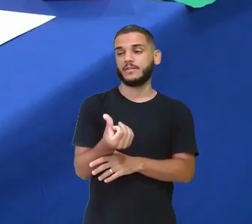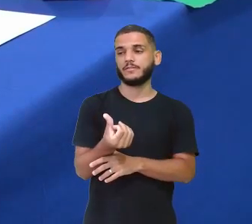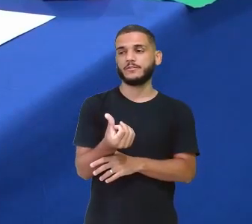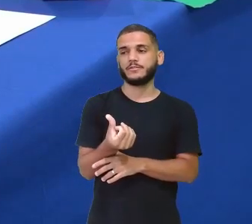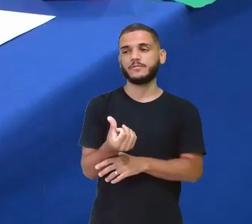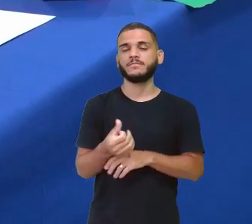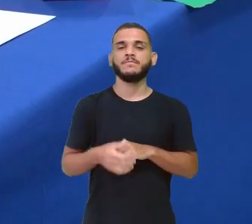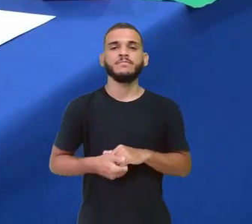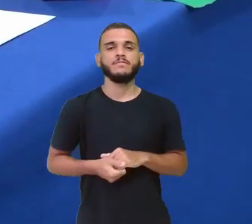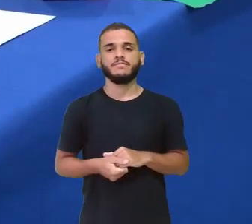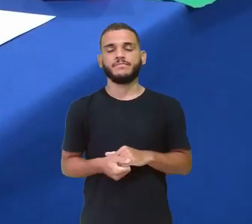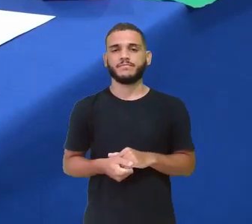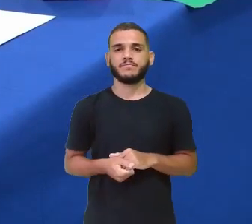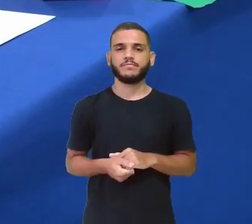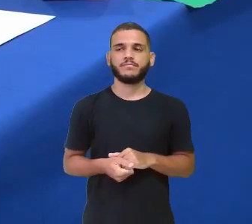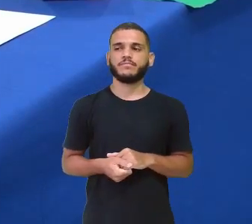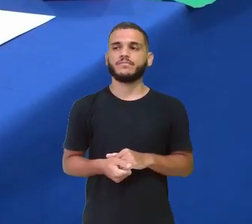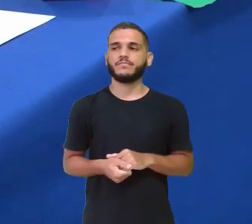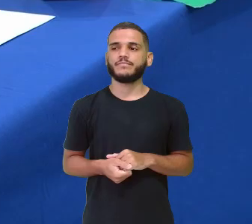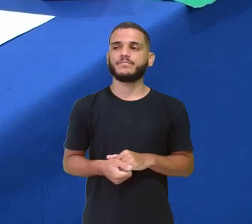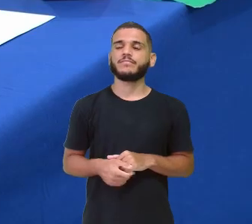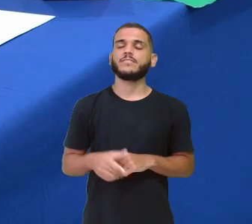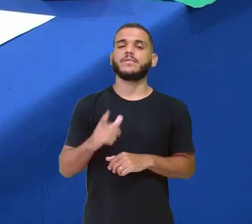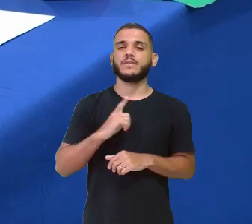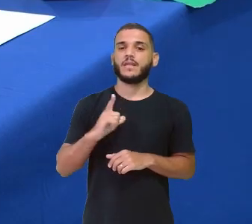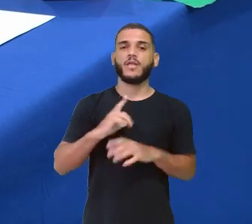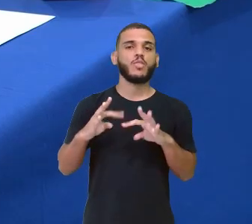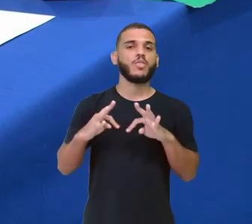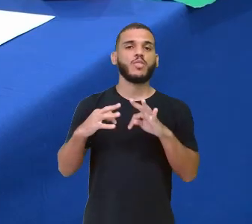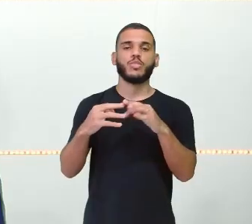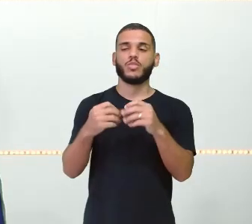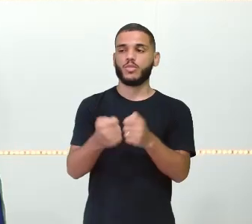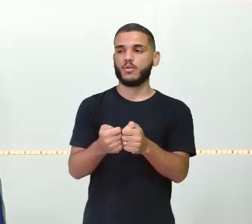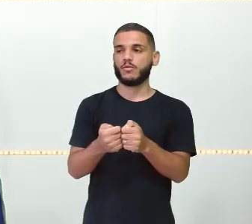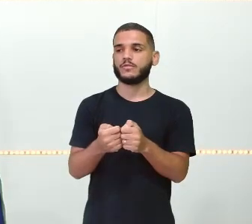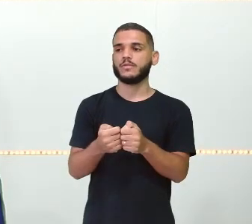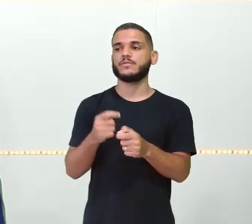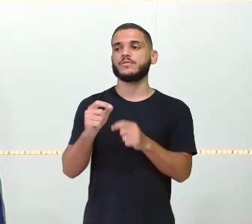faces dela. Essa daqui, ela tem todas as faces